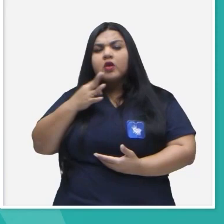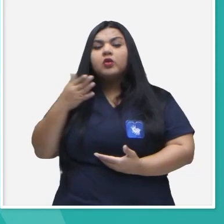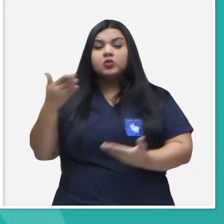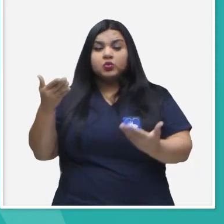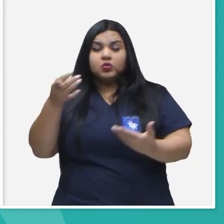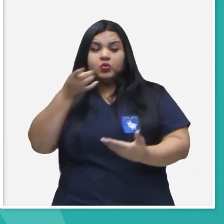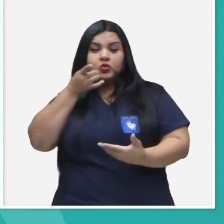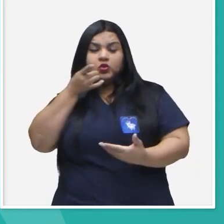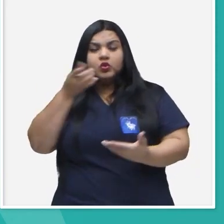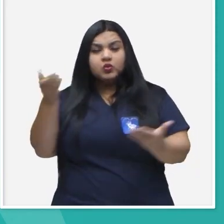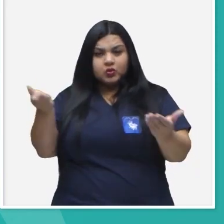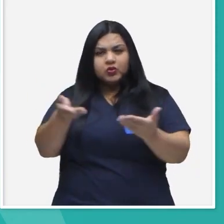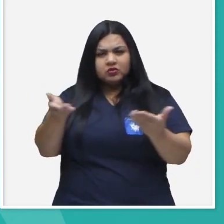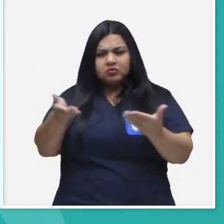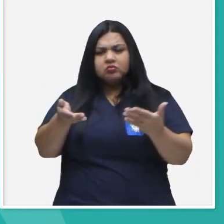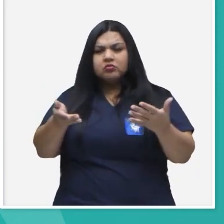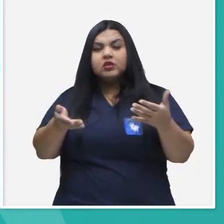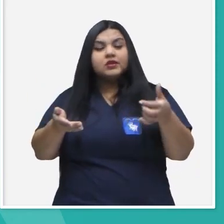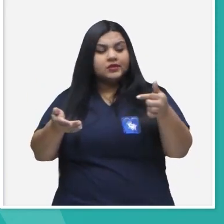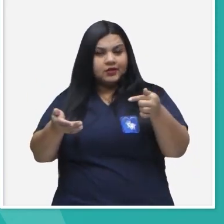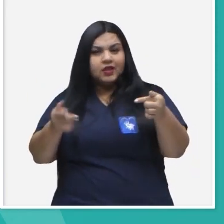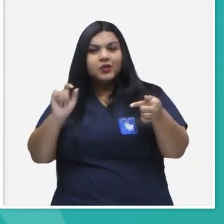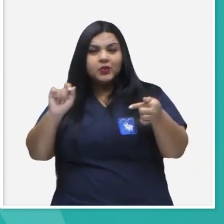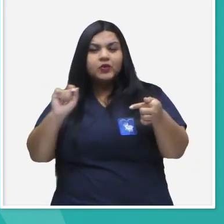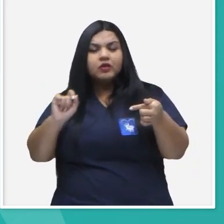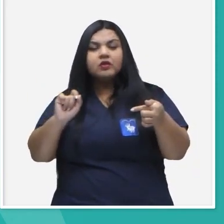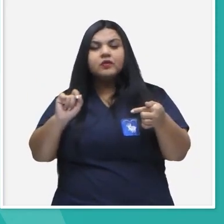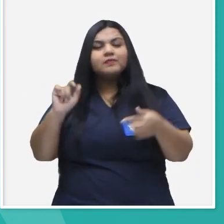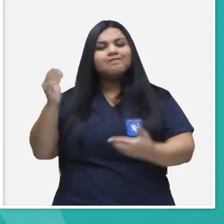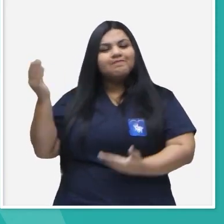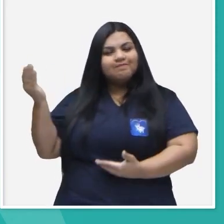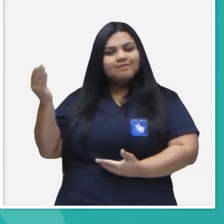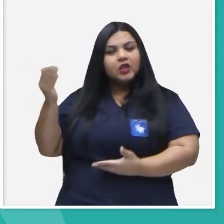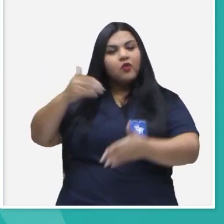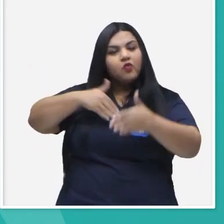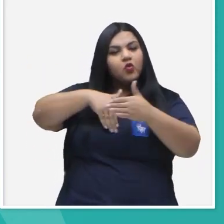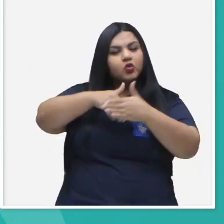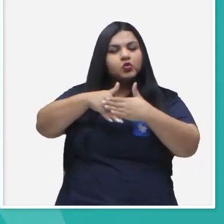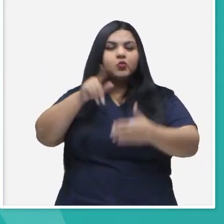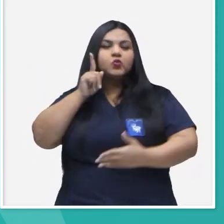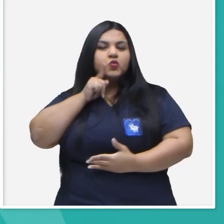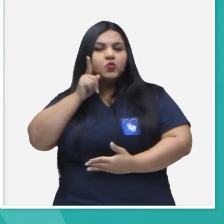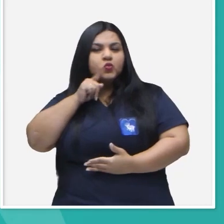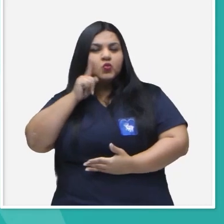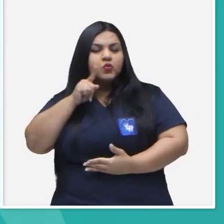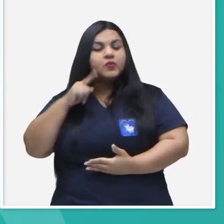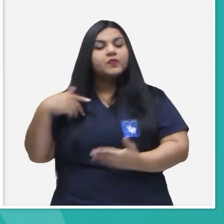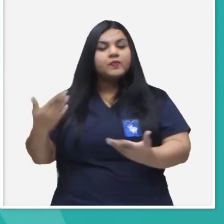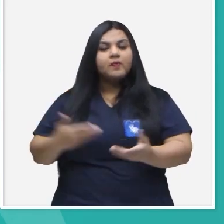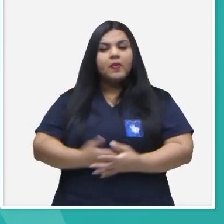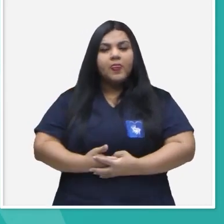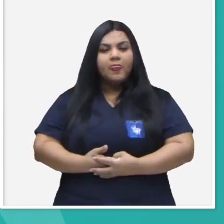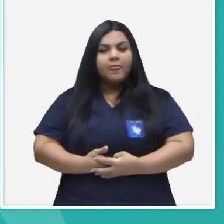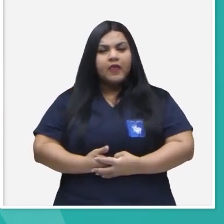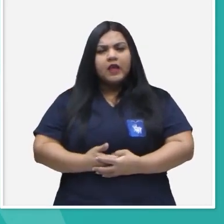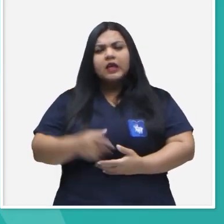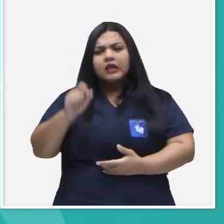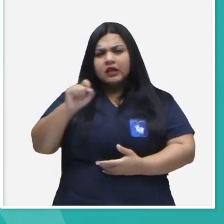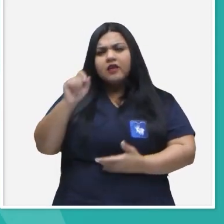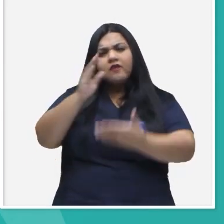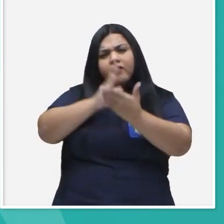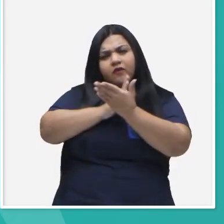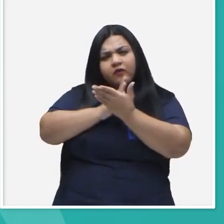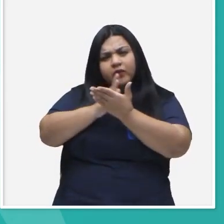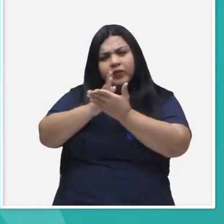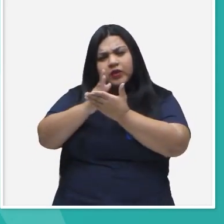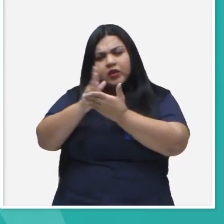hoje, ele está bem famoso, que é o futebol americano. O futebol americano, para quem vai iniciar